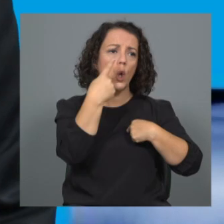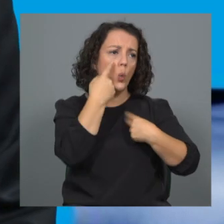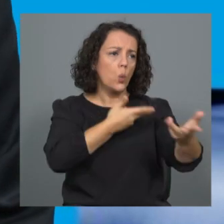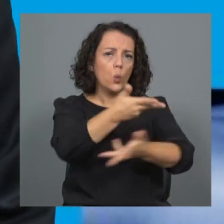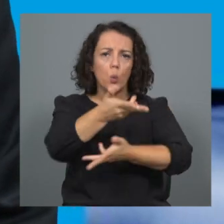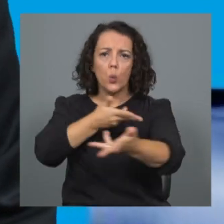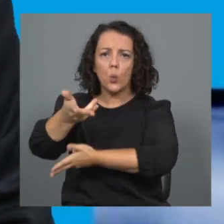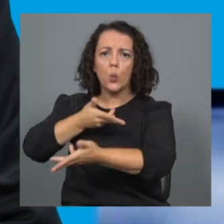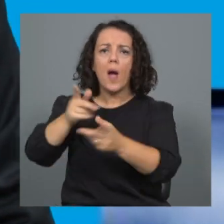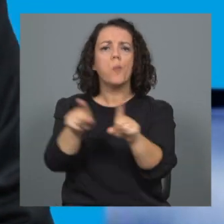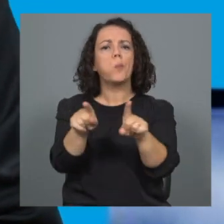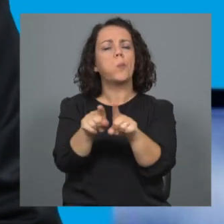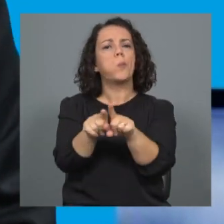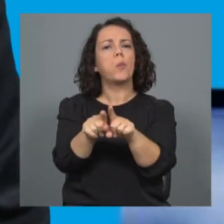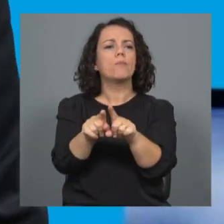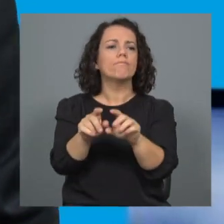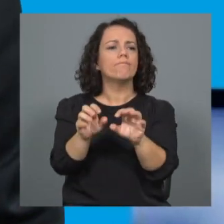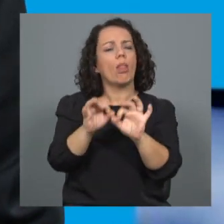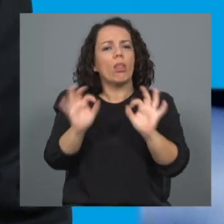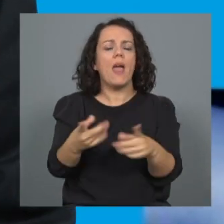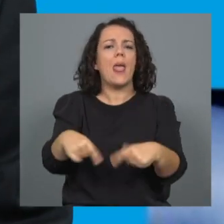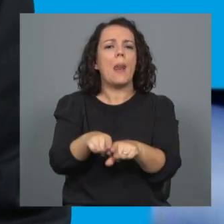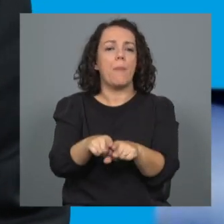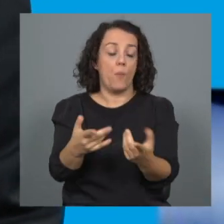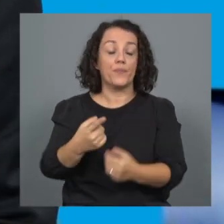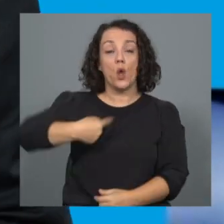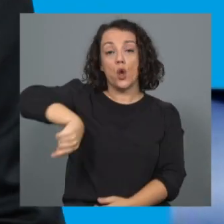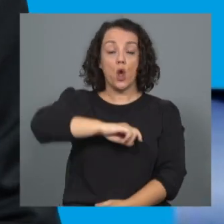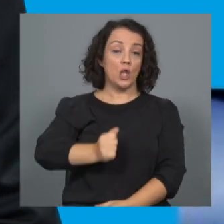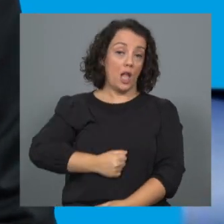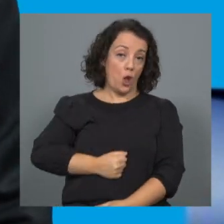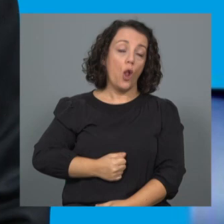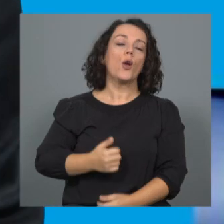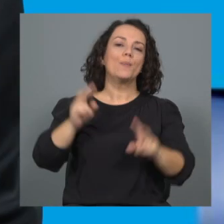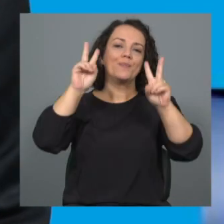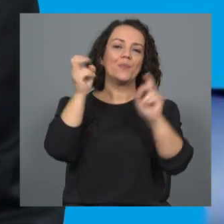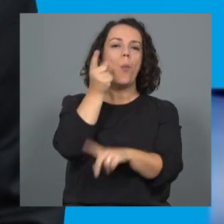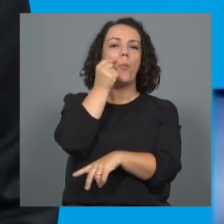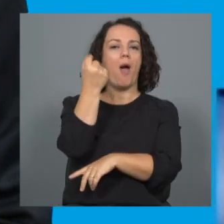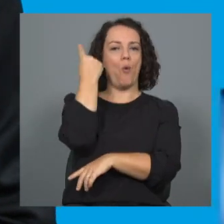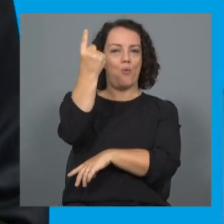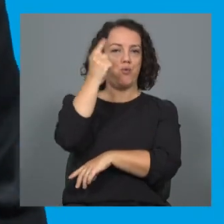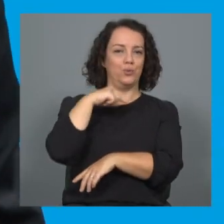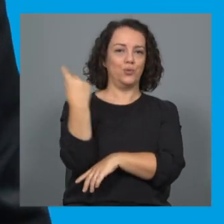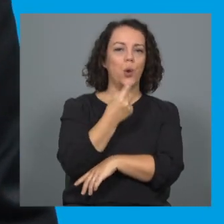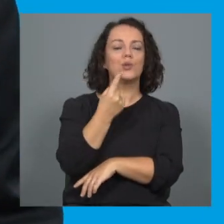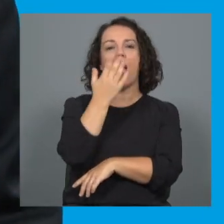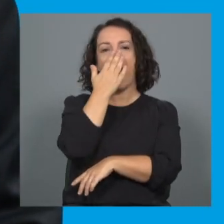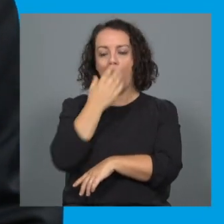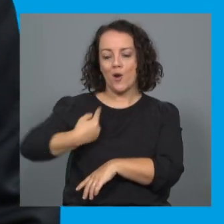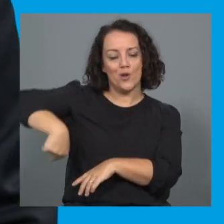esta ideia. Para nós, católicos, temos um pai comum, somos todos irmãos, é mais fácil perceber isto, mas para os outros também